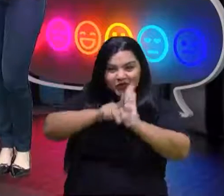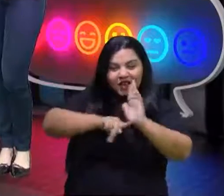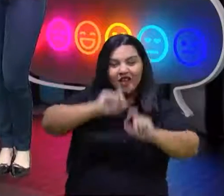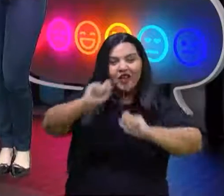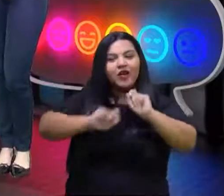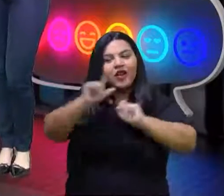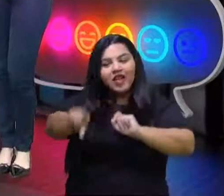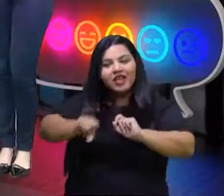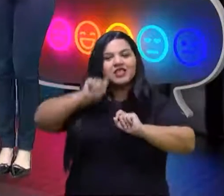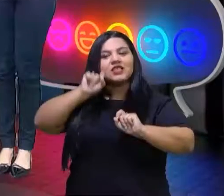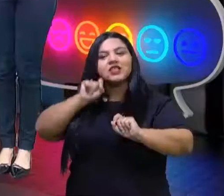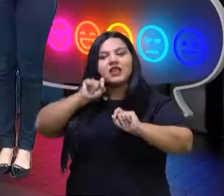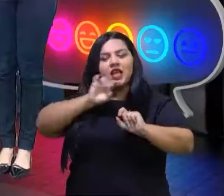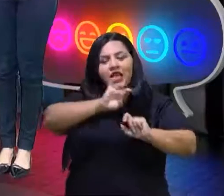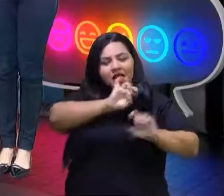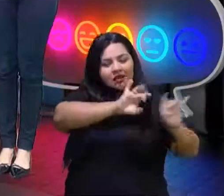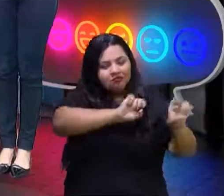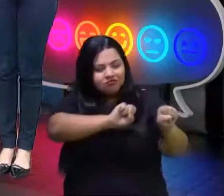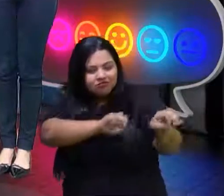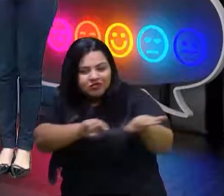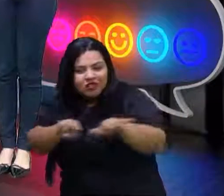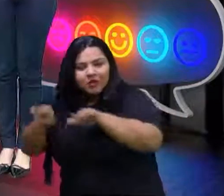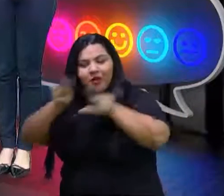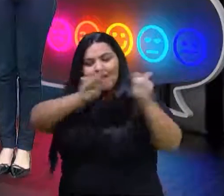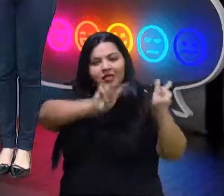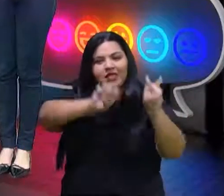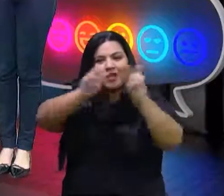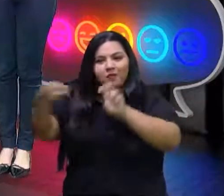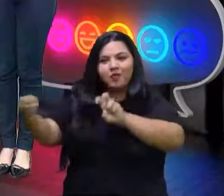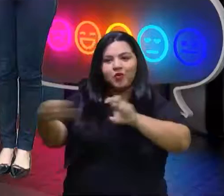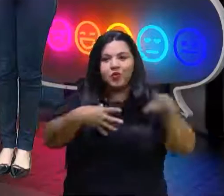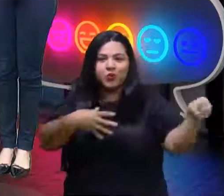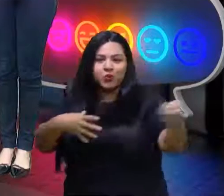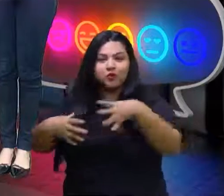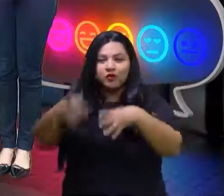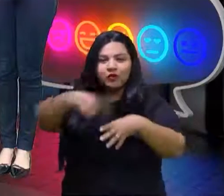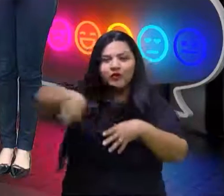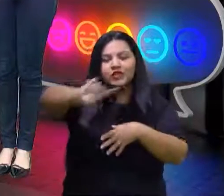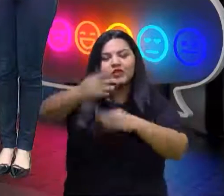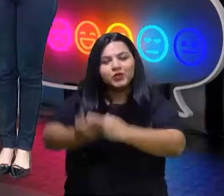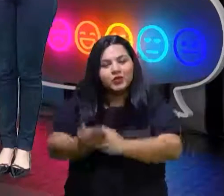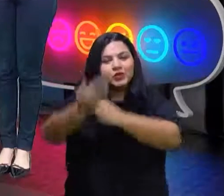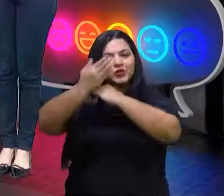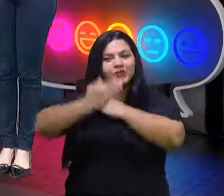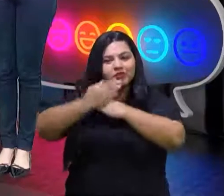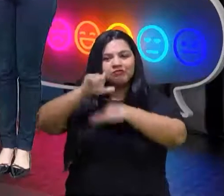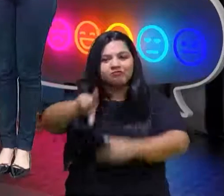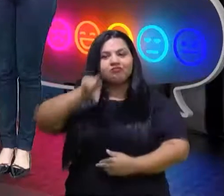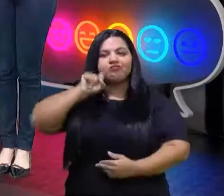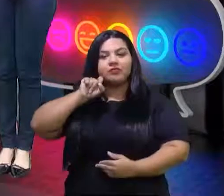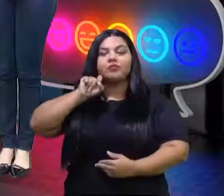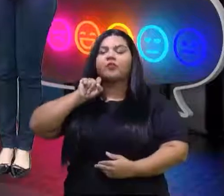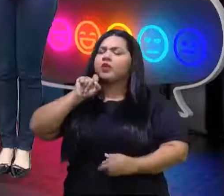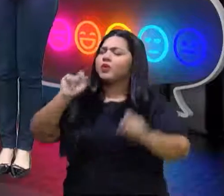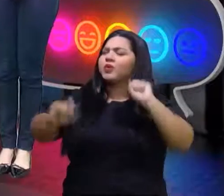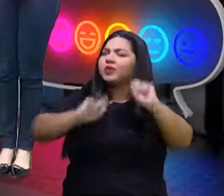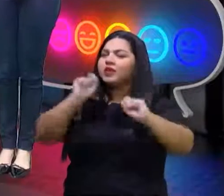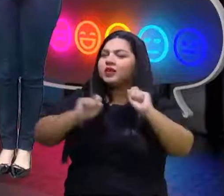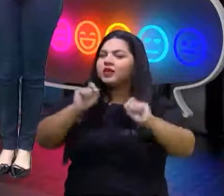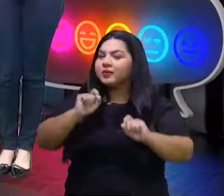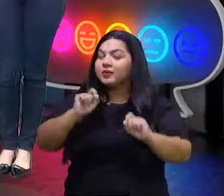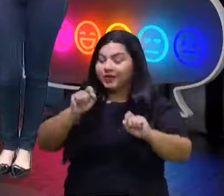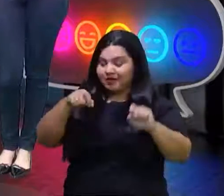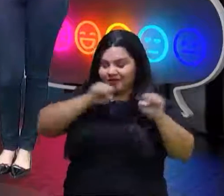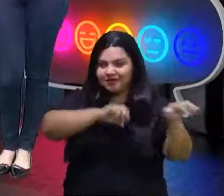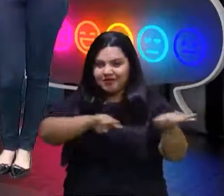é escolhido a cada semana uma temática nova. E vocês nos ajudam nessa escolha. E olha só, para